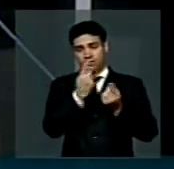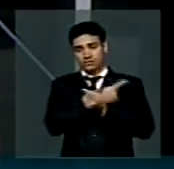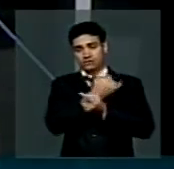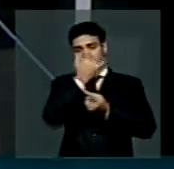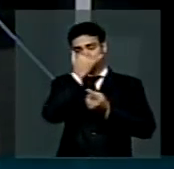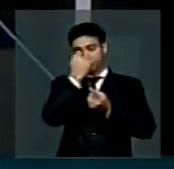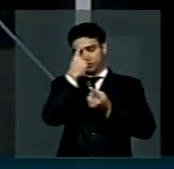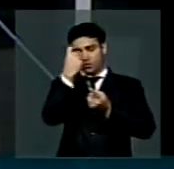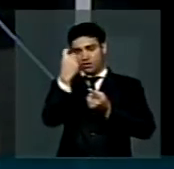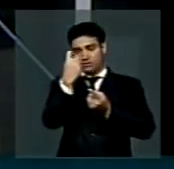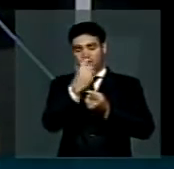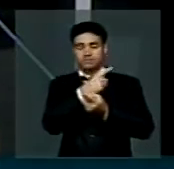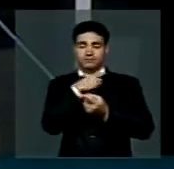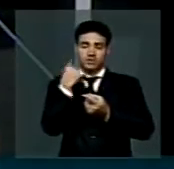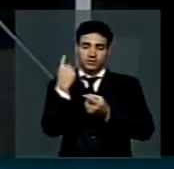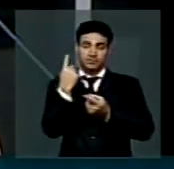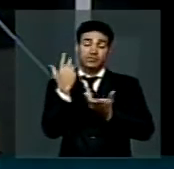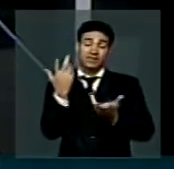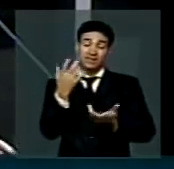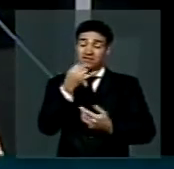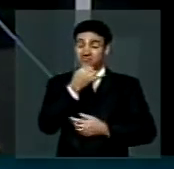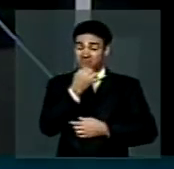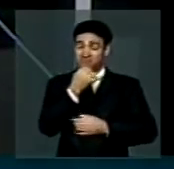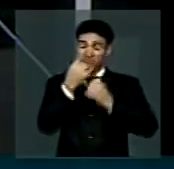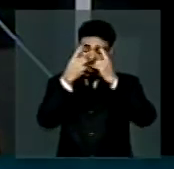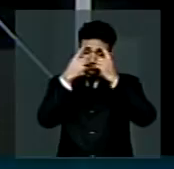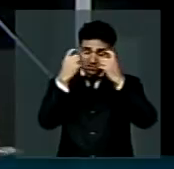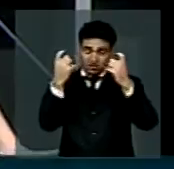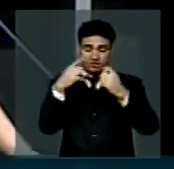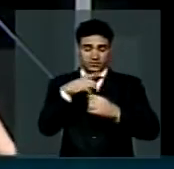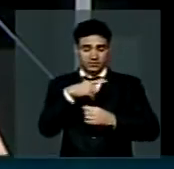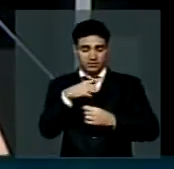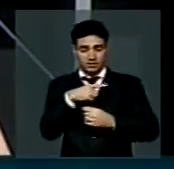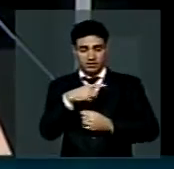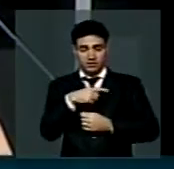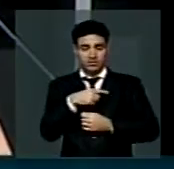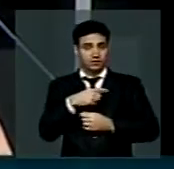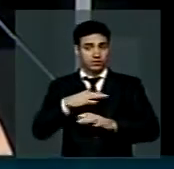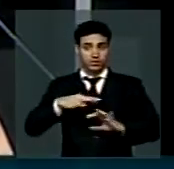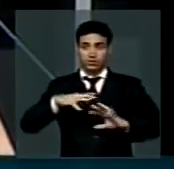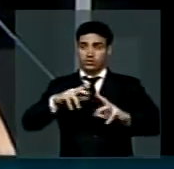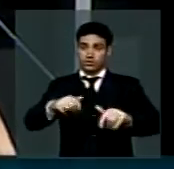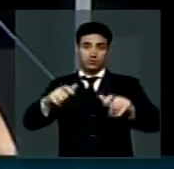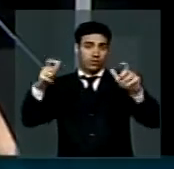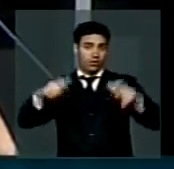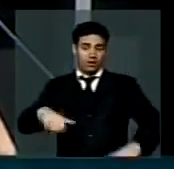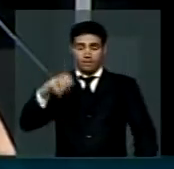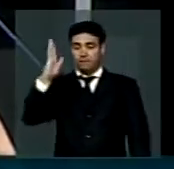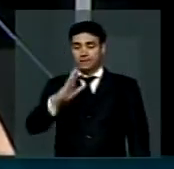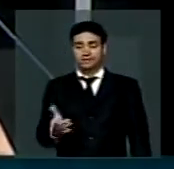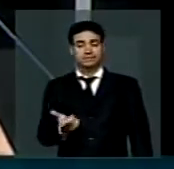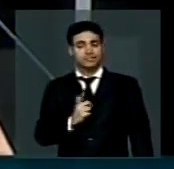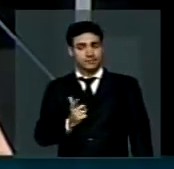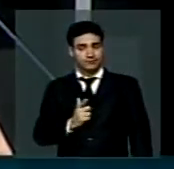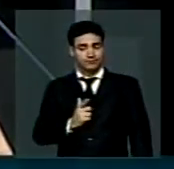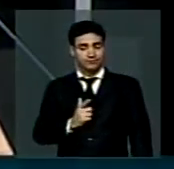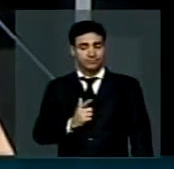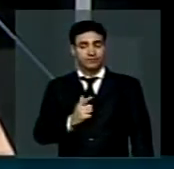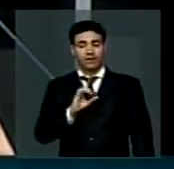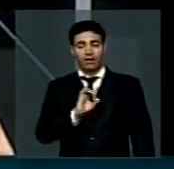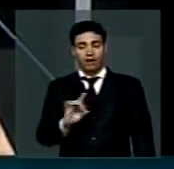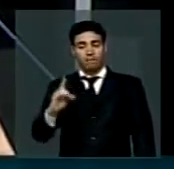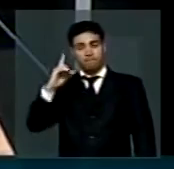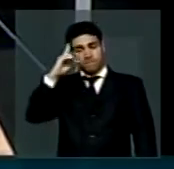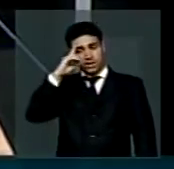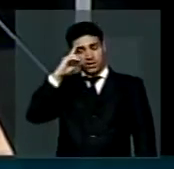violência. Infelizmente, a violência está no 4 cantos do Brasil. Cada minuto tem uma